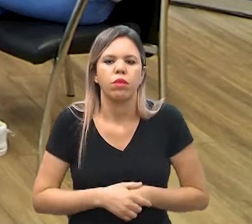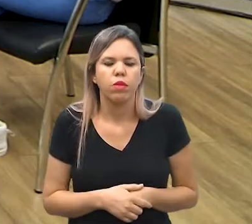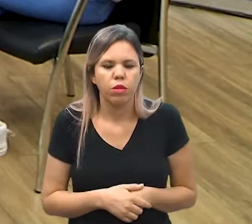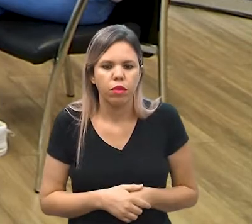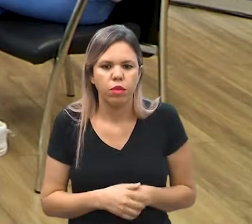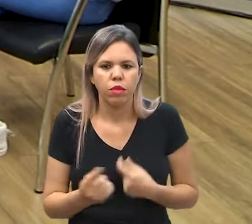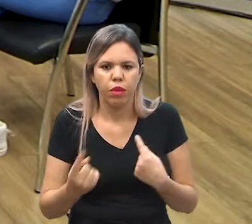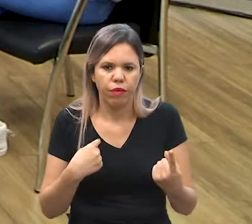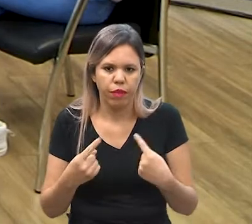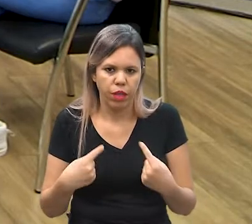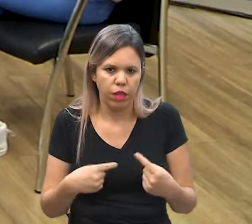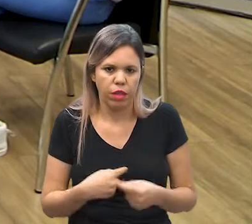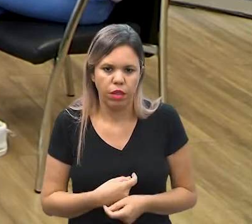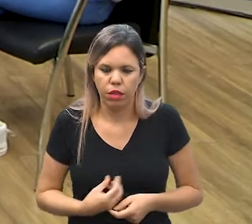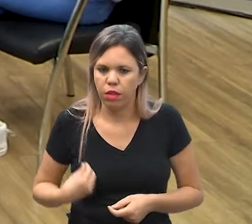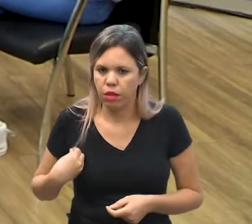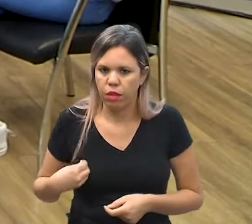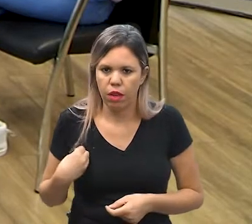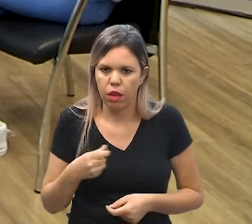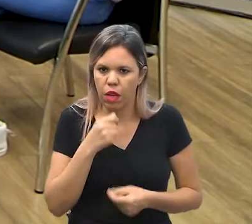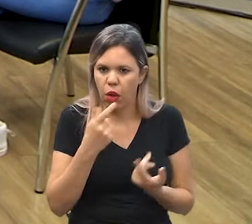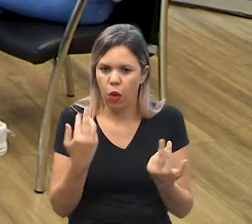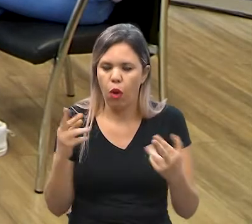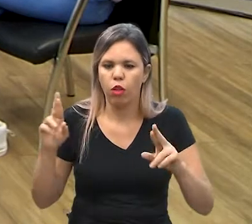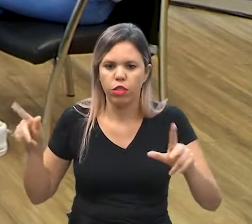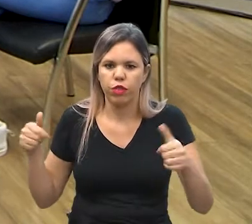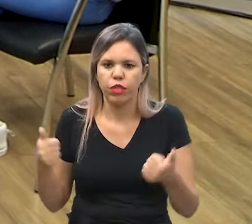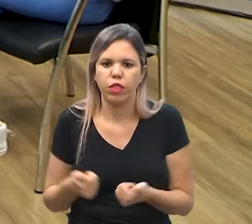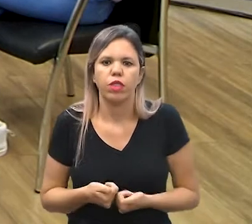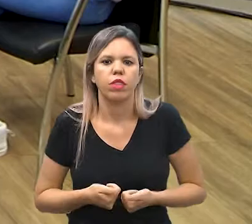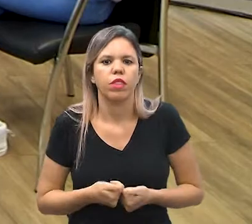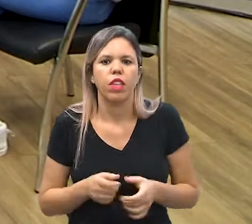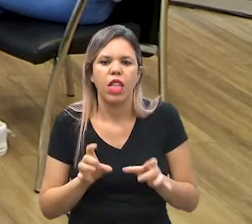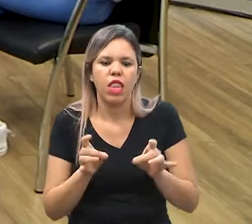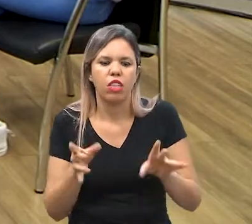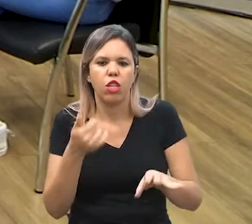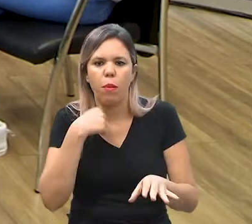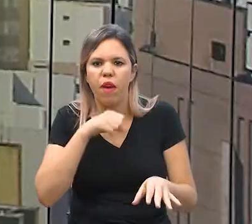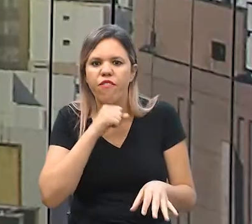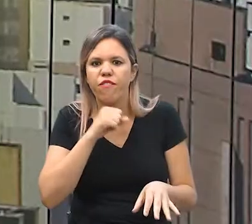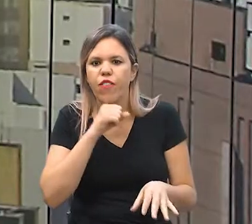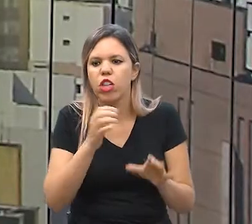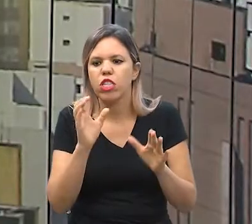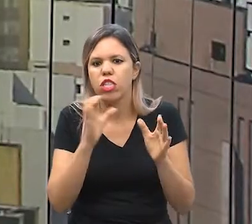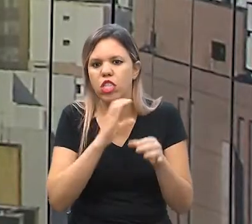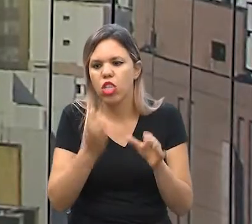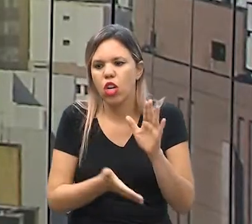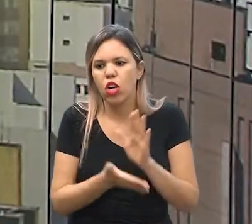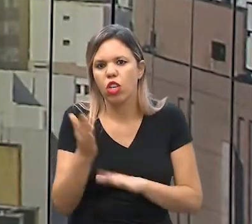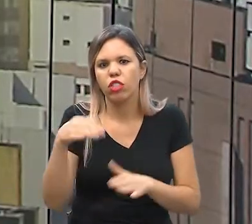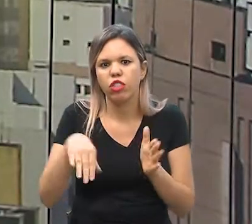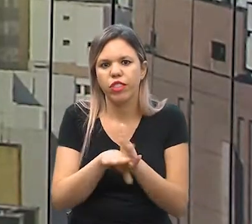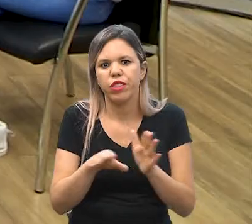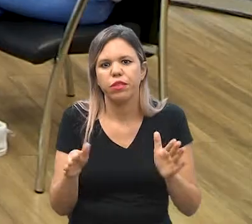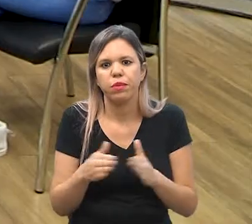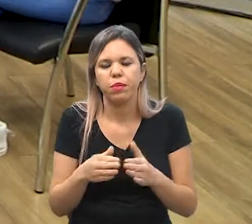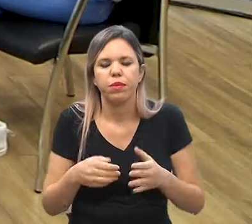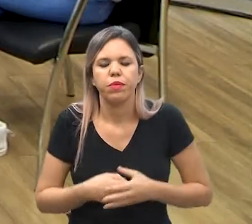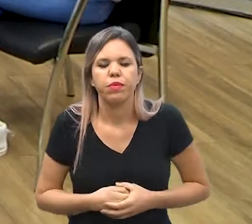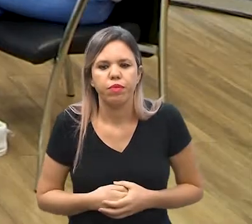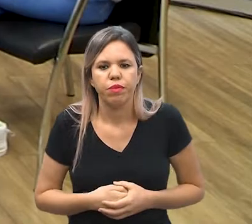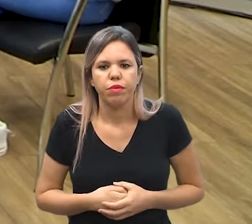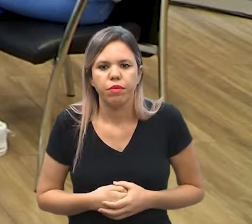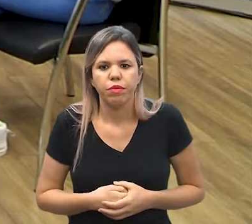a João Boy do Lopes, que não tava da maneira que tá hoje. E aí eu larguei a mão dela, saí correndo pra chegar em casa.